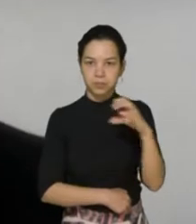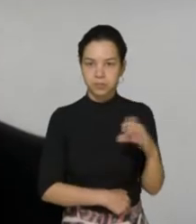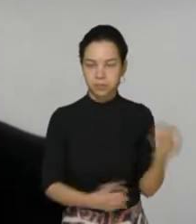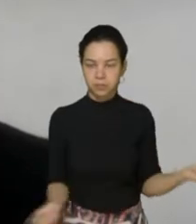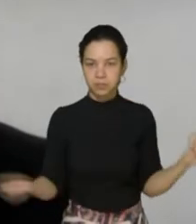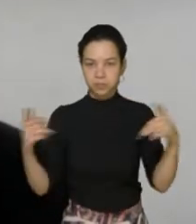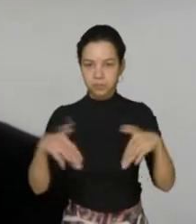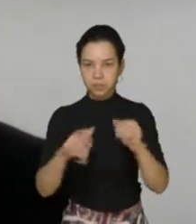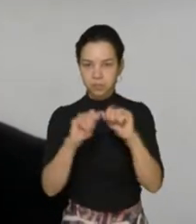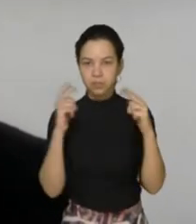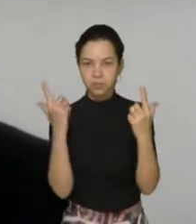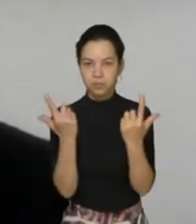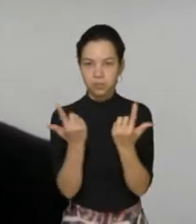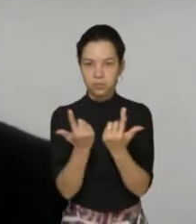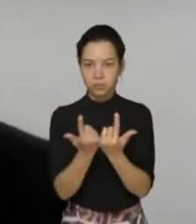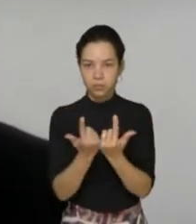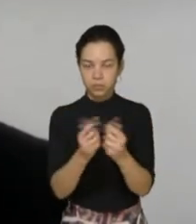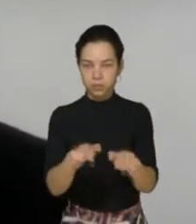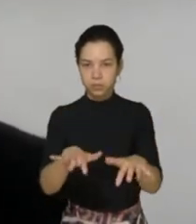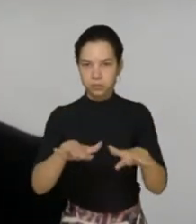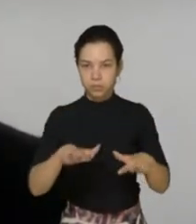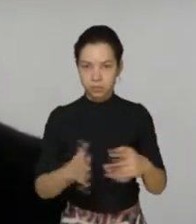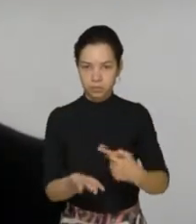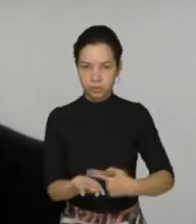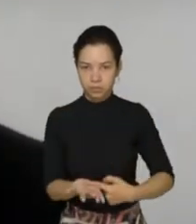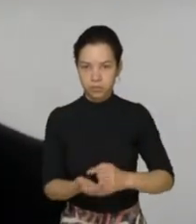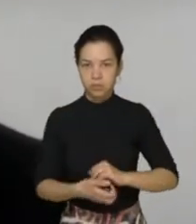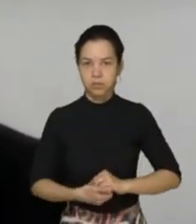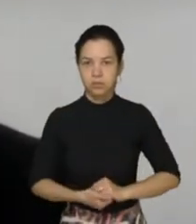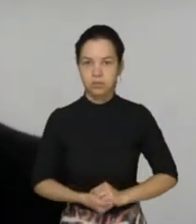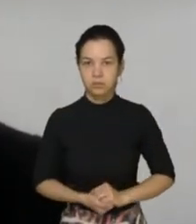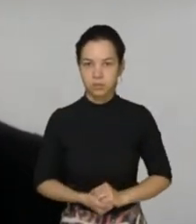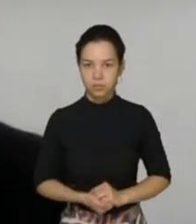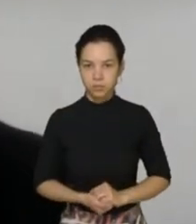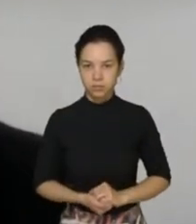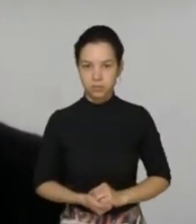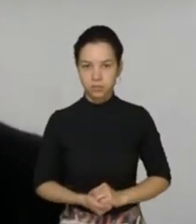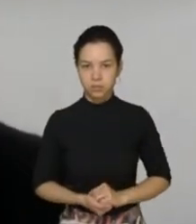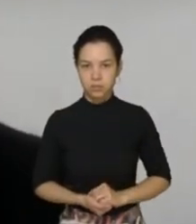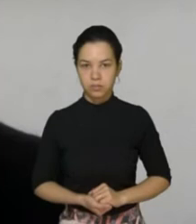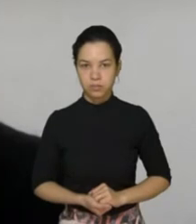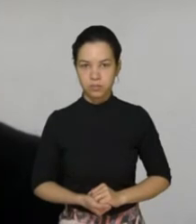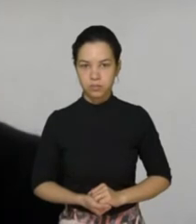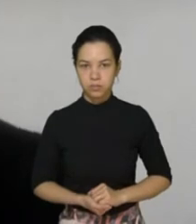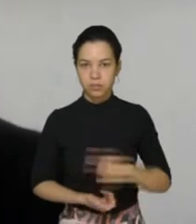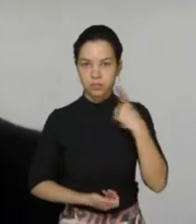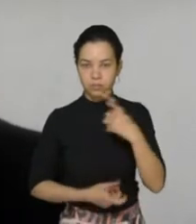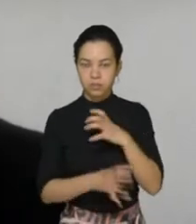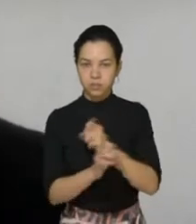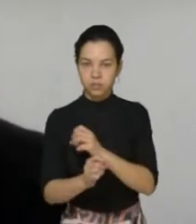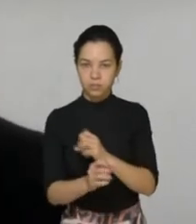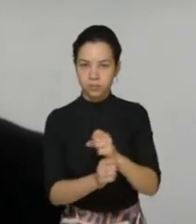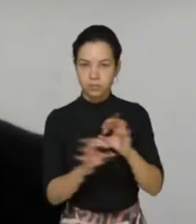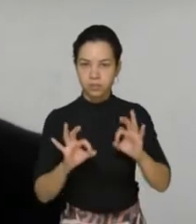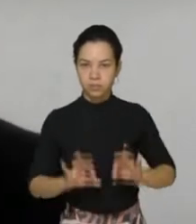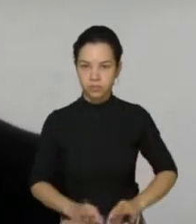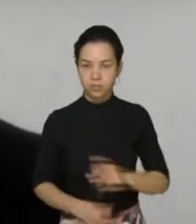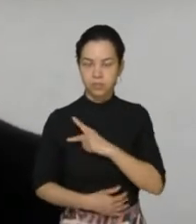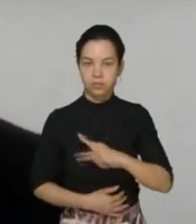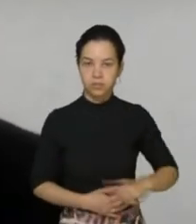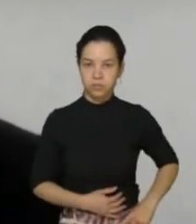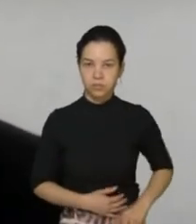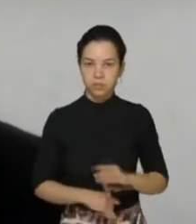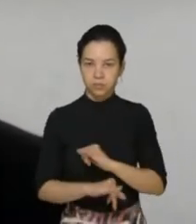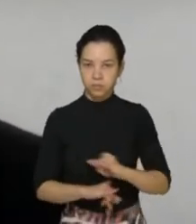reuniu-se a Assembleia Legislativa em sessão ordinária. Havendo o quórum regimental, o senhor presidente declarou